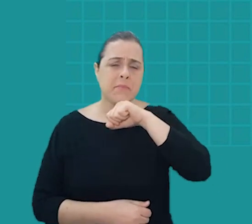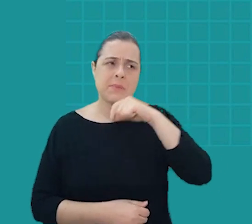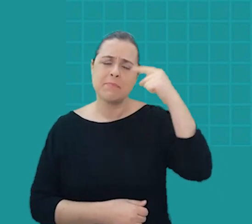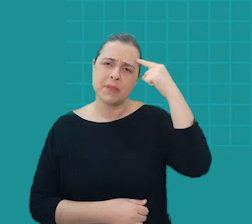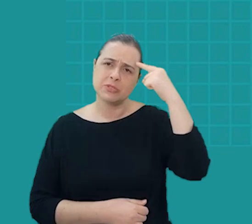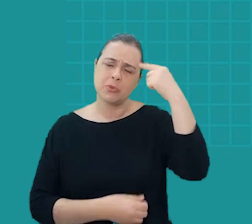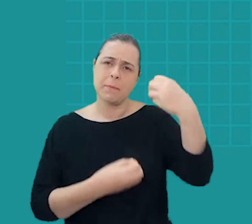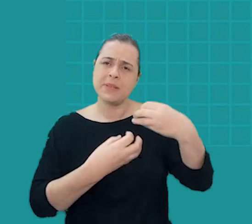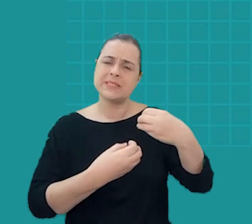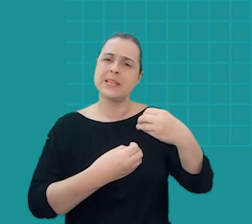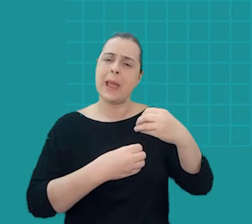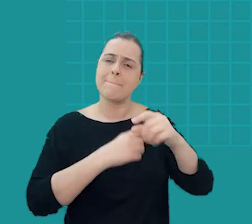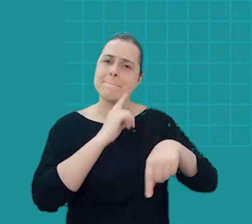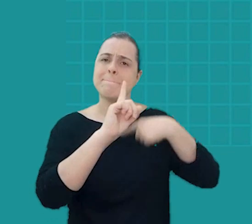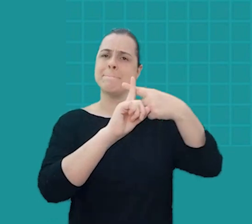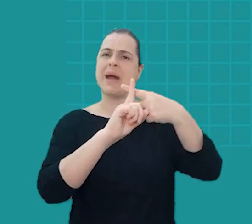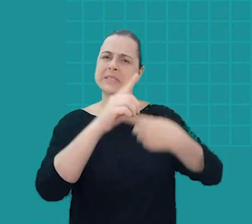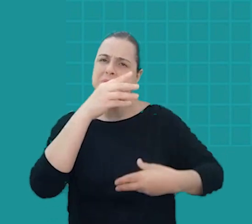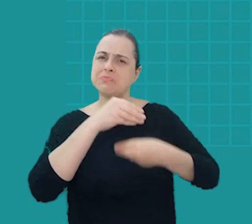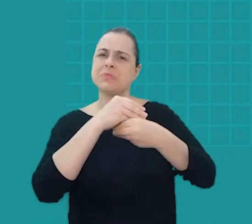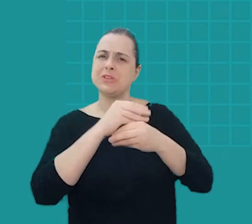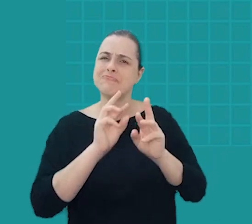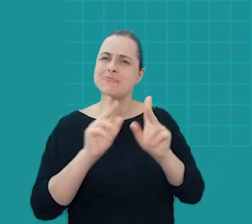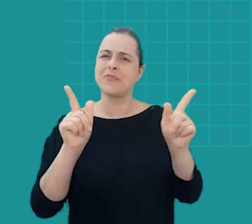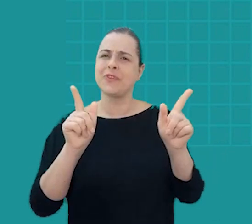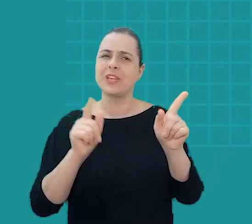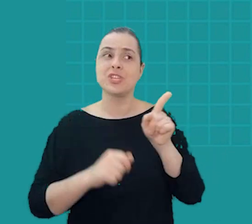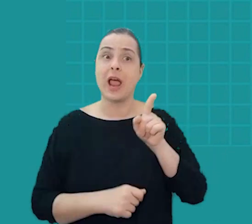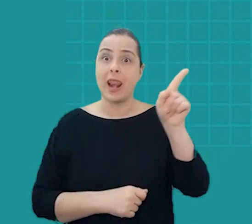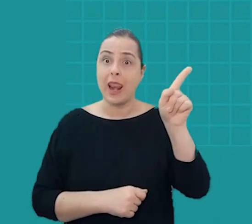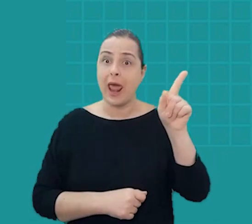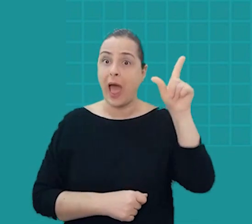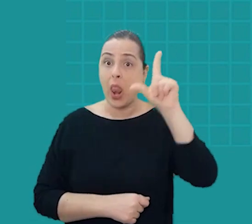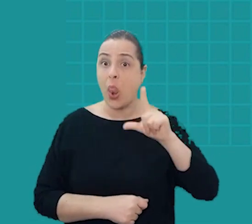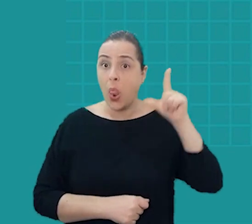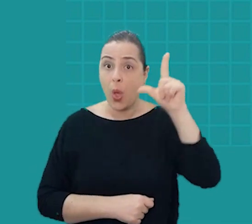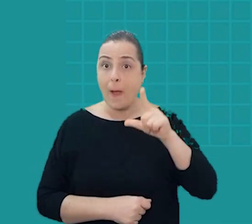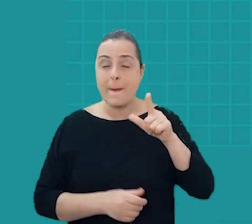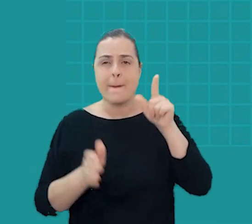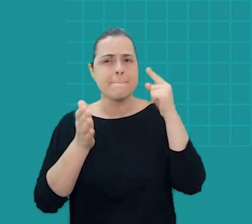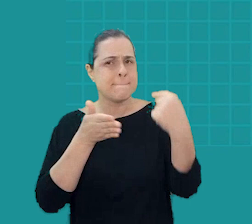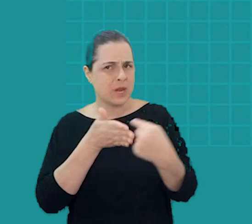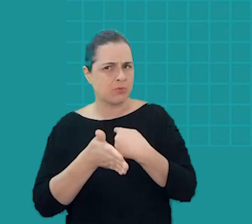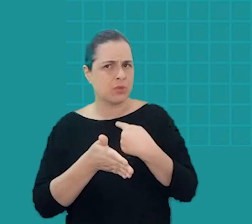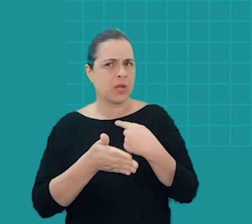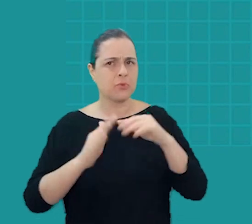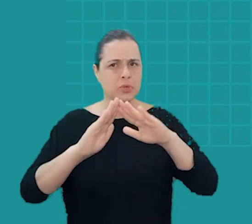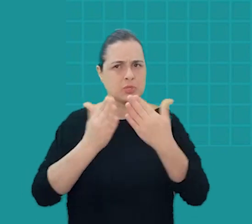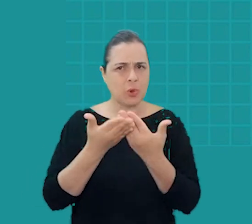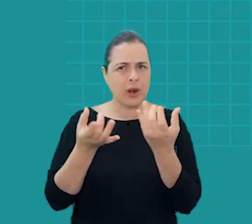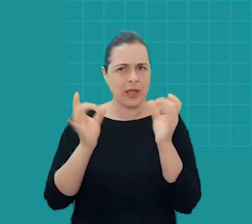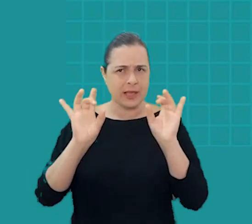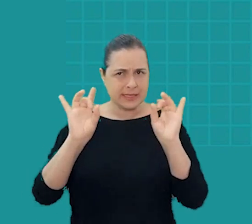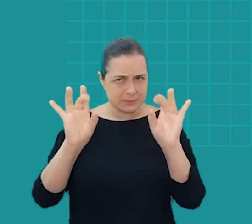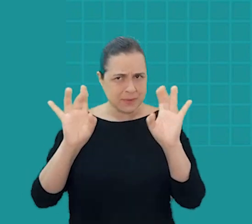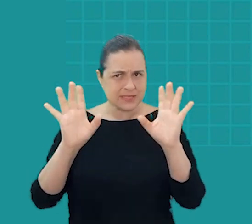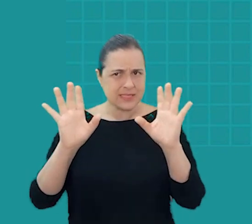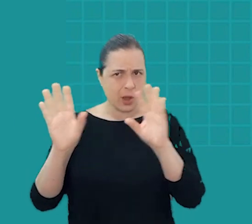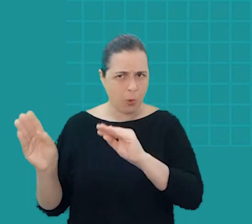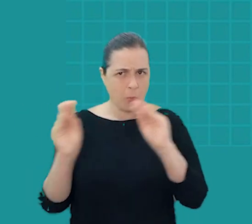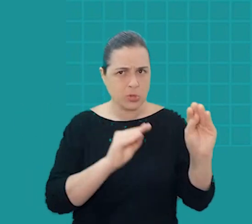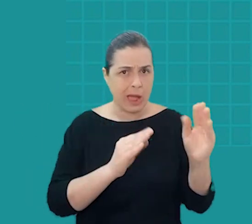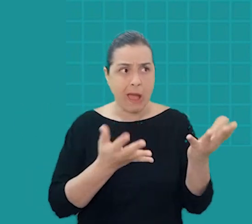diferencial para mim. Na Inglaterra, eles até perguntaram, você quer para uma escola especial? E aí me levaram até para